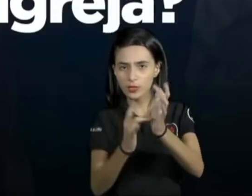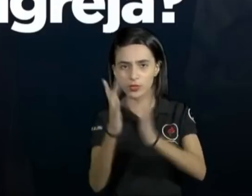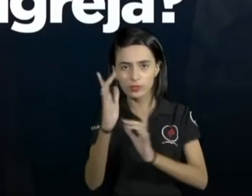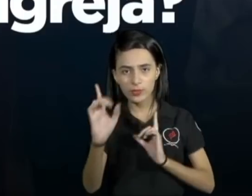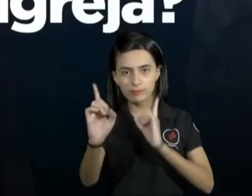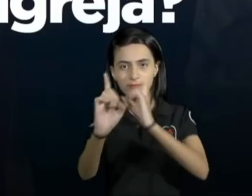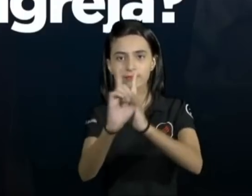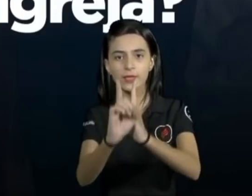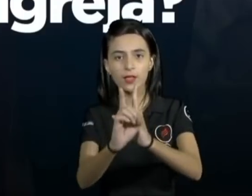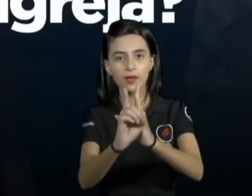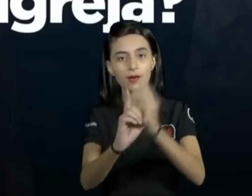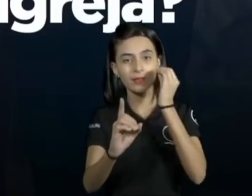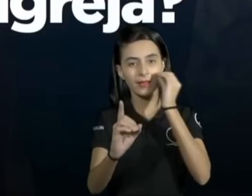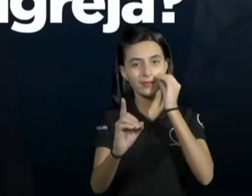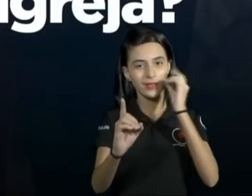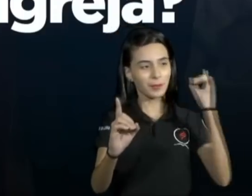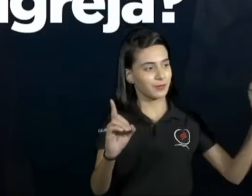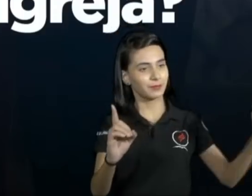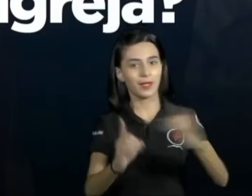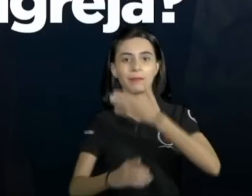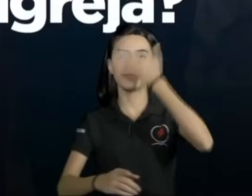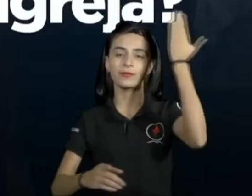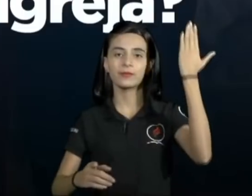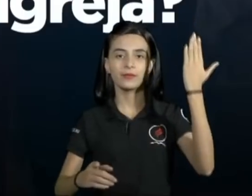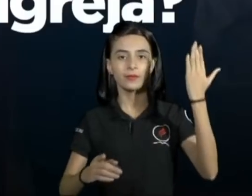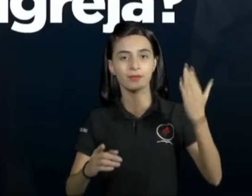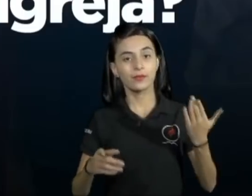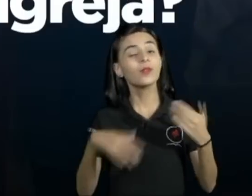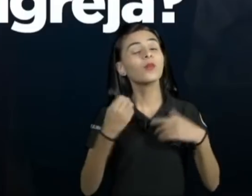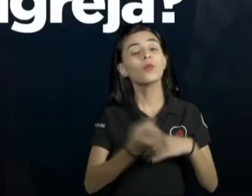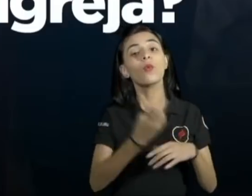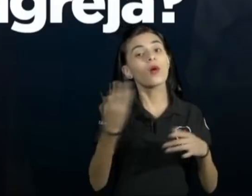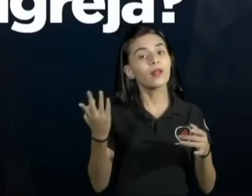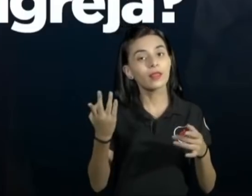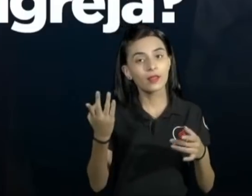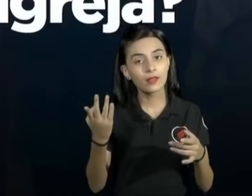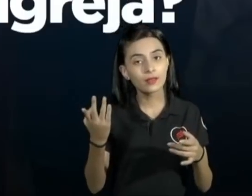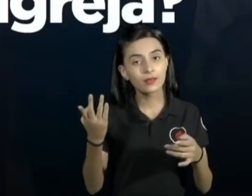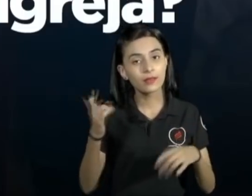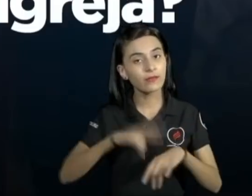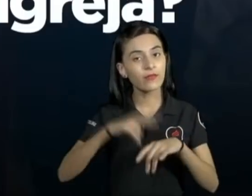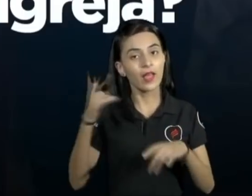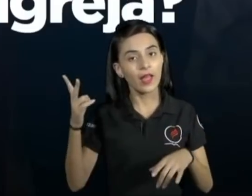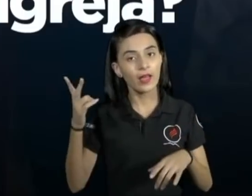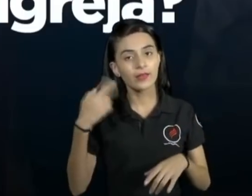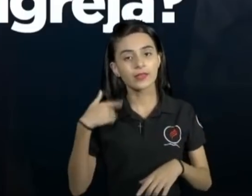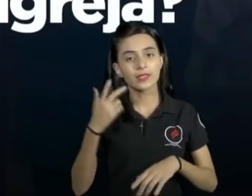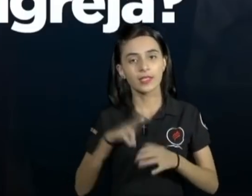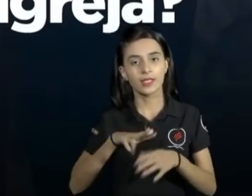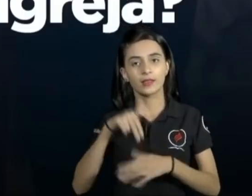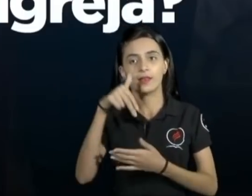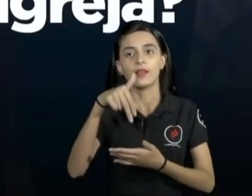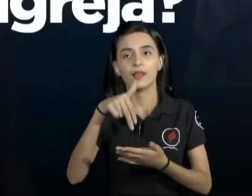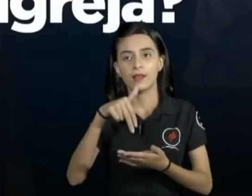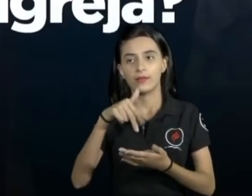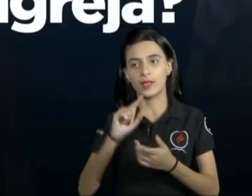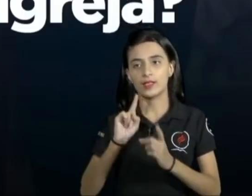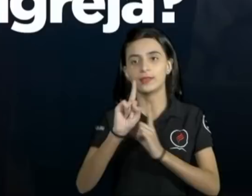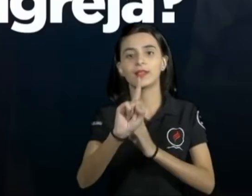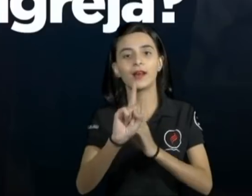igreja ou pelo menos você tentou só que o irmão chegou na tua frente mas você ensaiou levantar para vir aqui